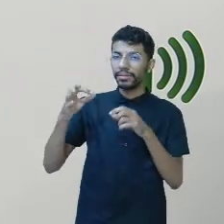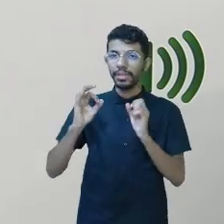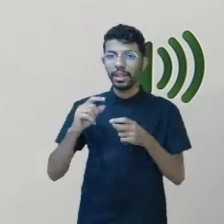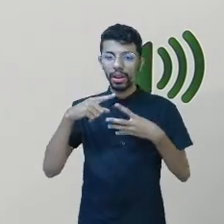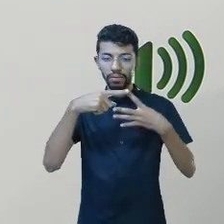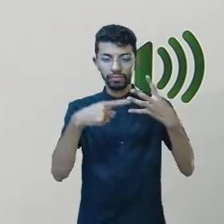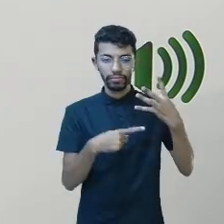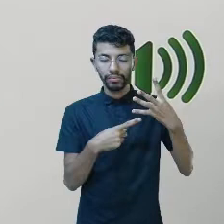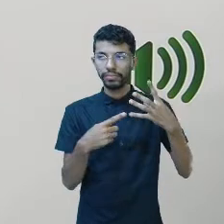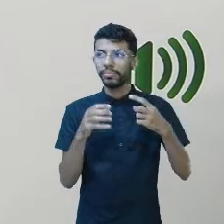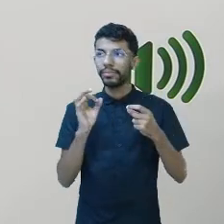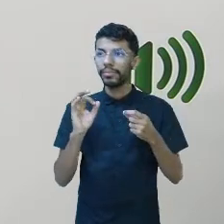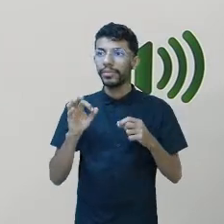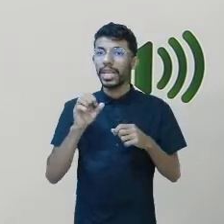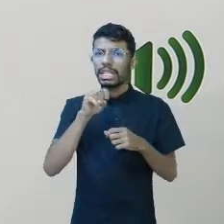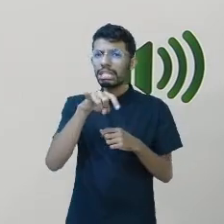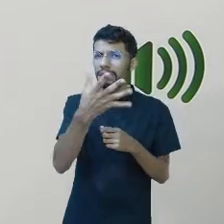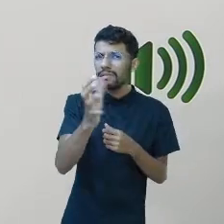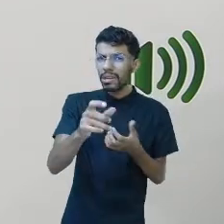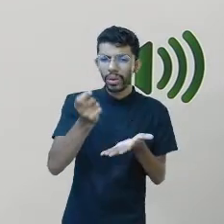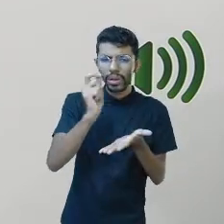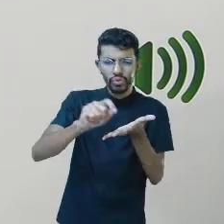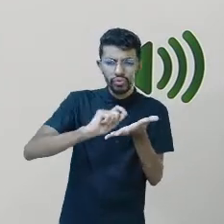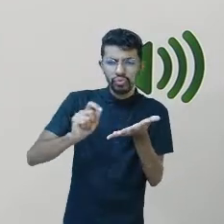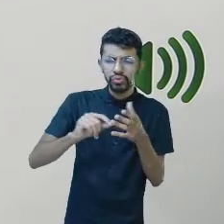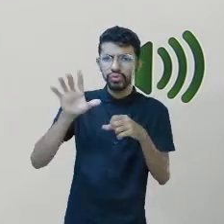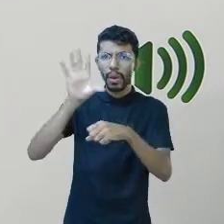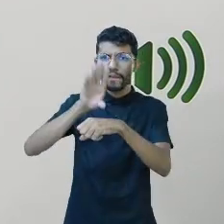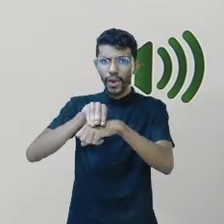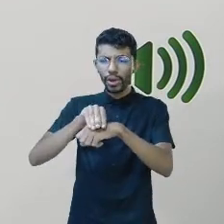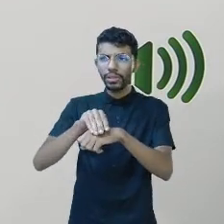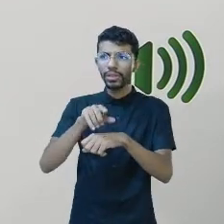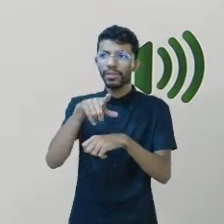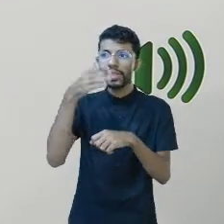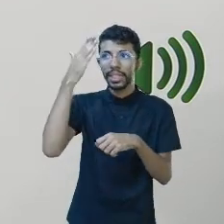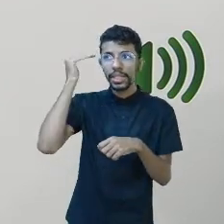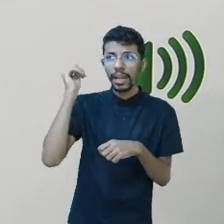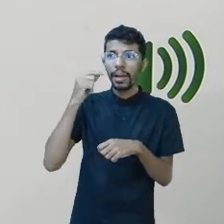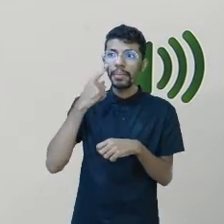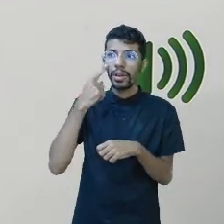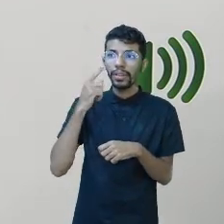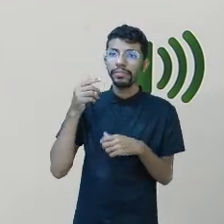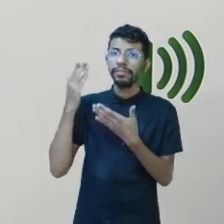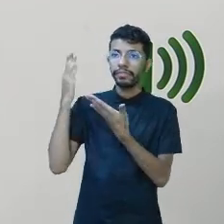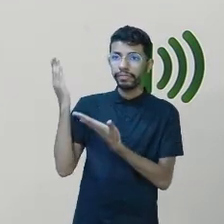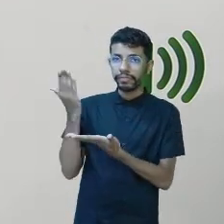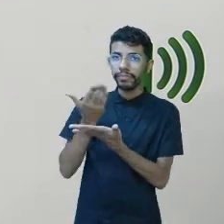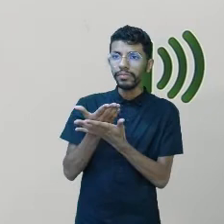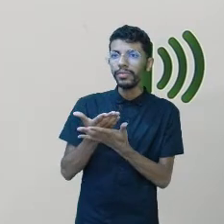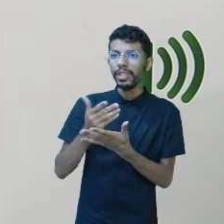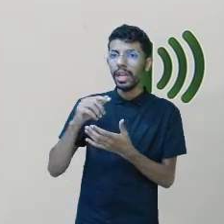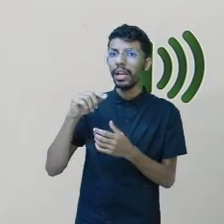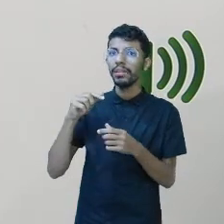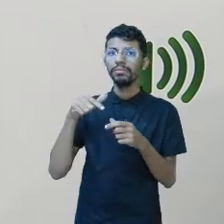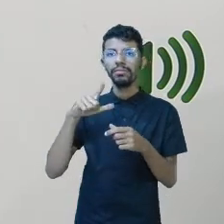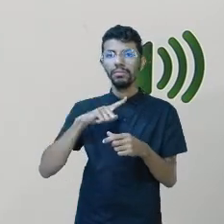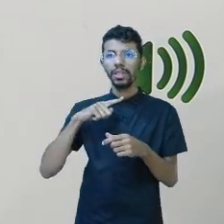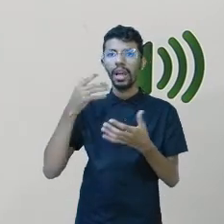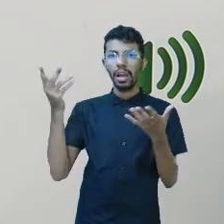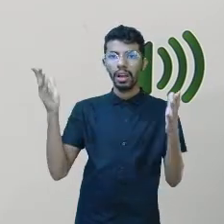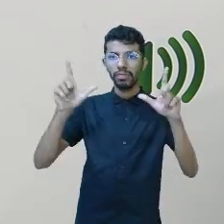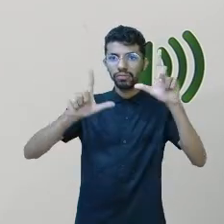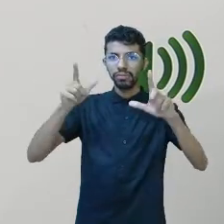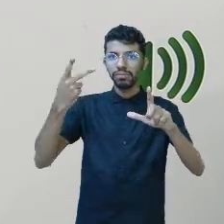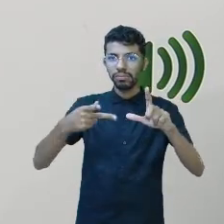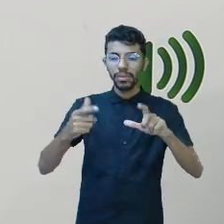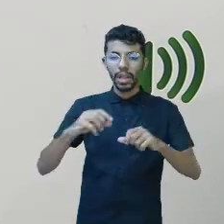começar. Se você não quiser anotar, se você não quiser printar, você sabe, né? Que essa aula, depois de passar aqui ao vivo, vai